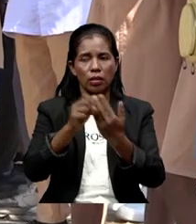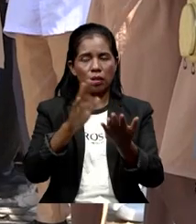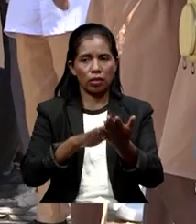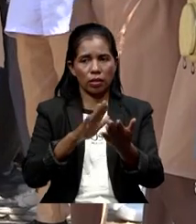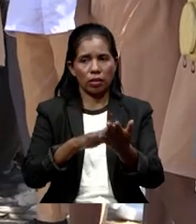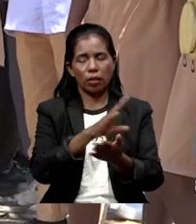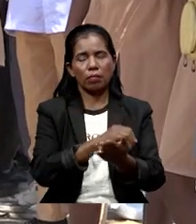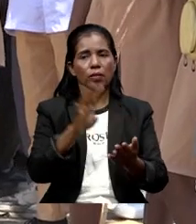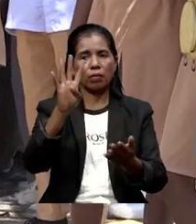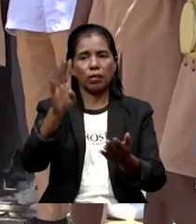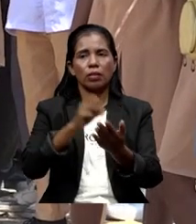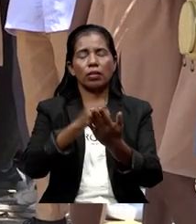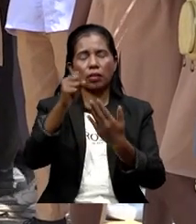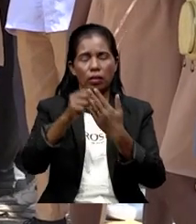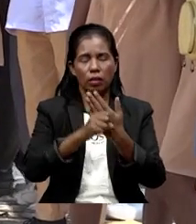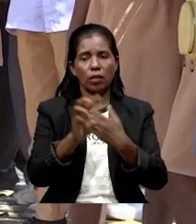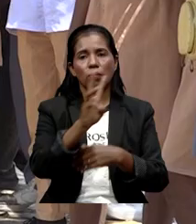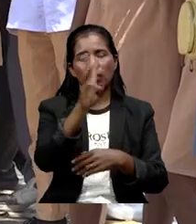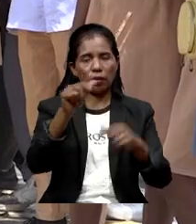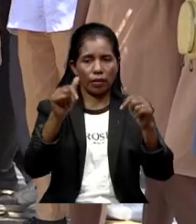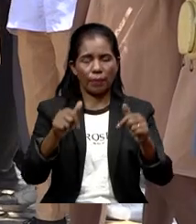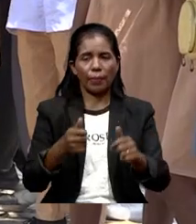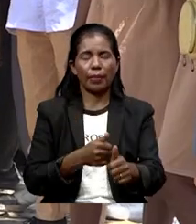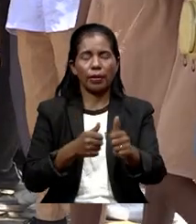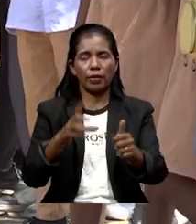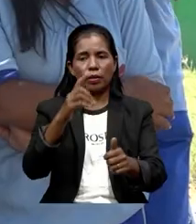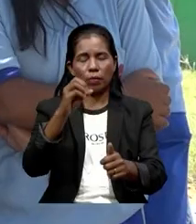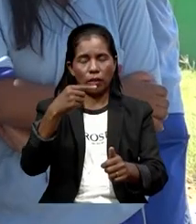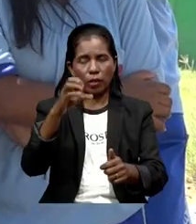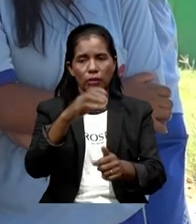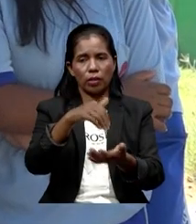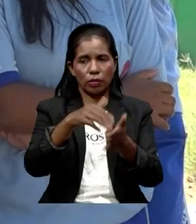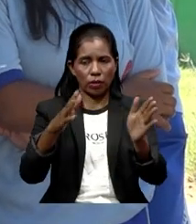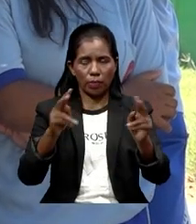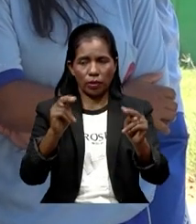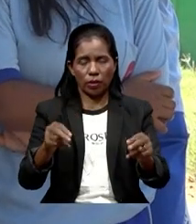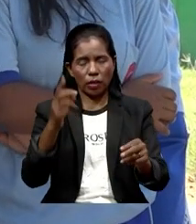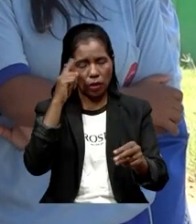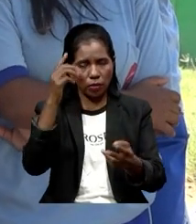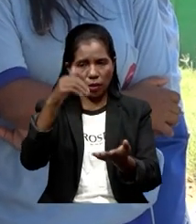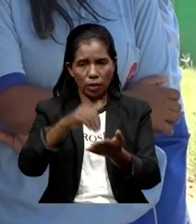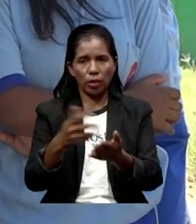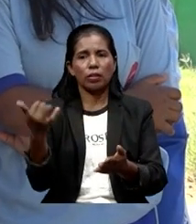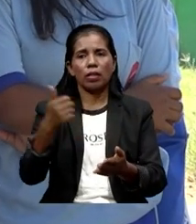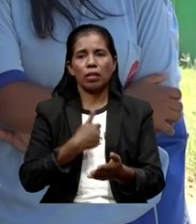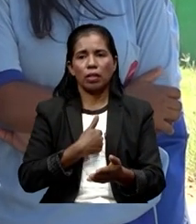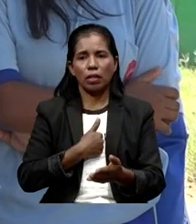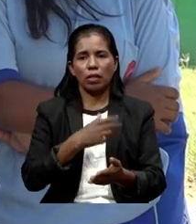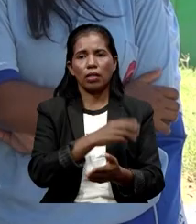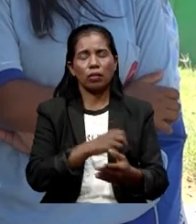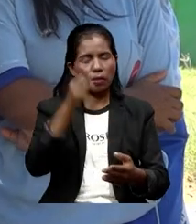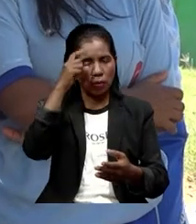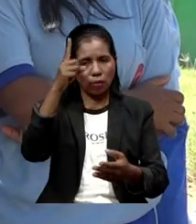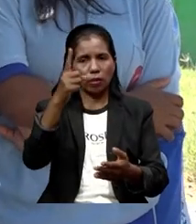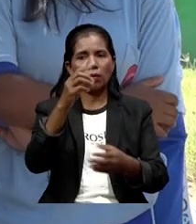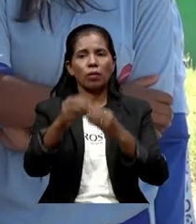Geral 4 de setembro, um taet quarta, né? Tio Domingos Lopes Lemos, estudante Cira, precisa de reflexão para Cira Nian, onde compreende